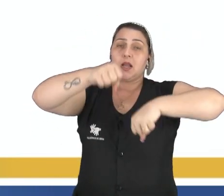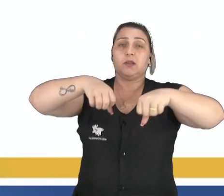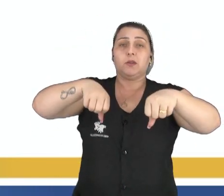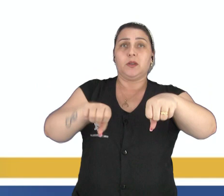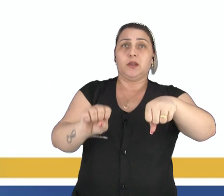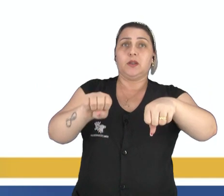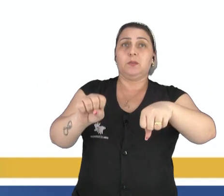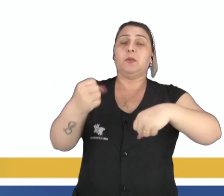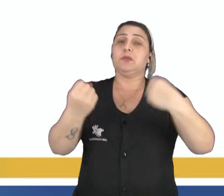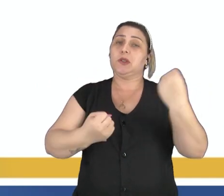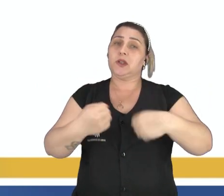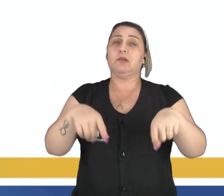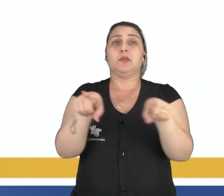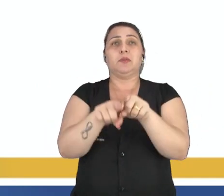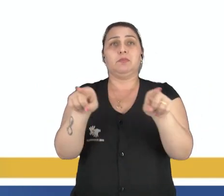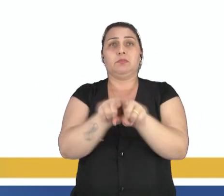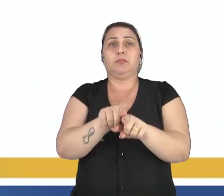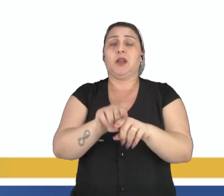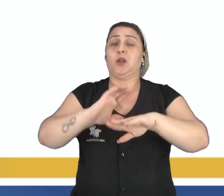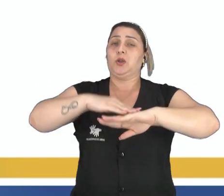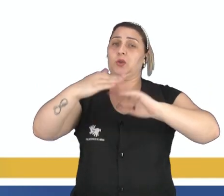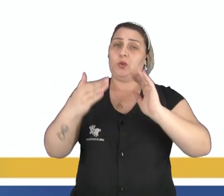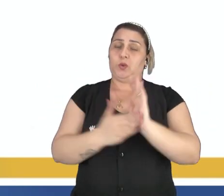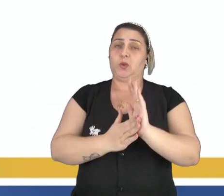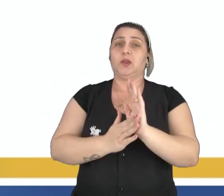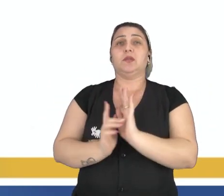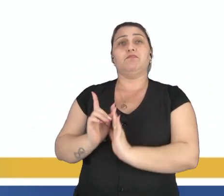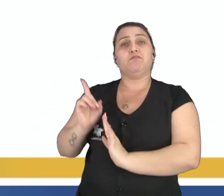de moto. Então, toda essa